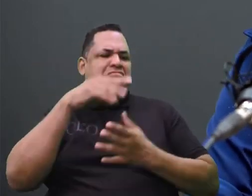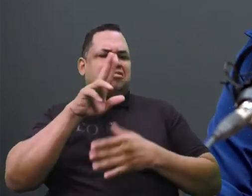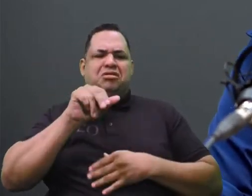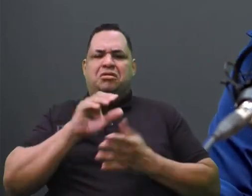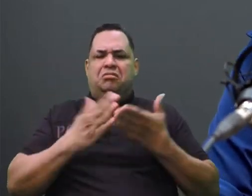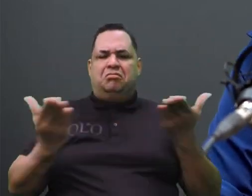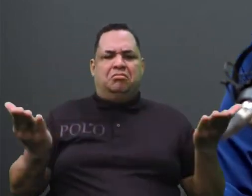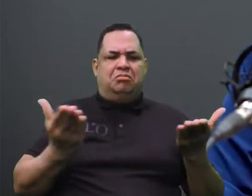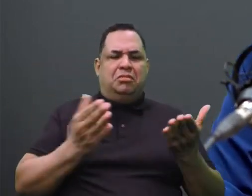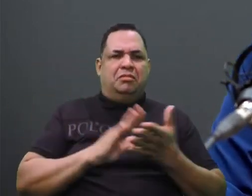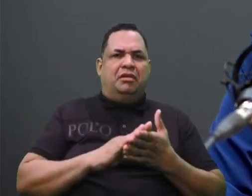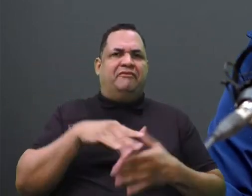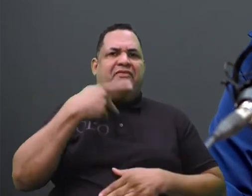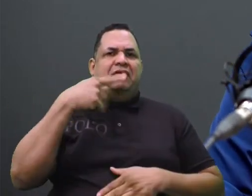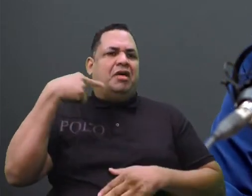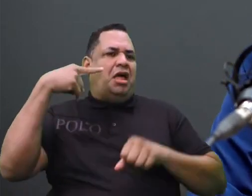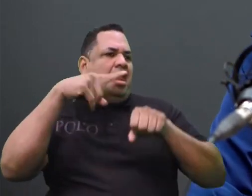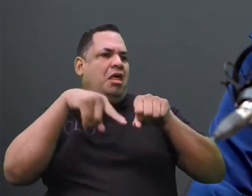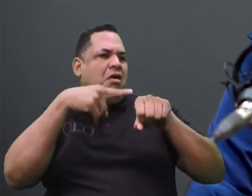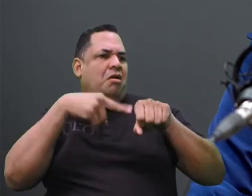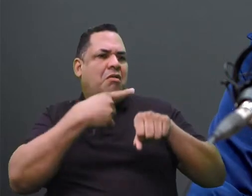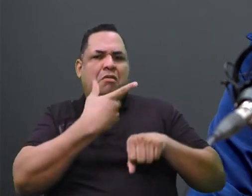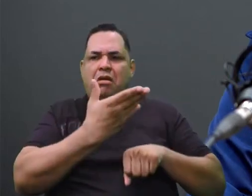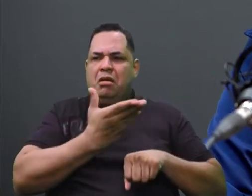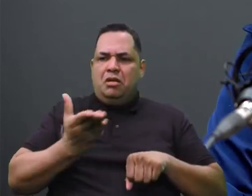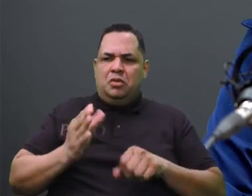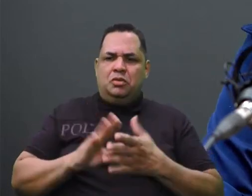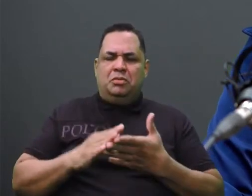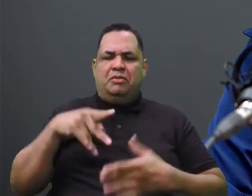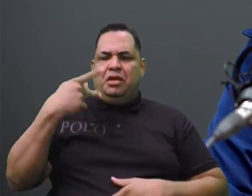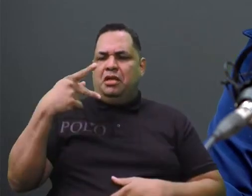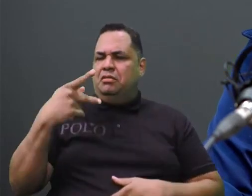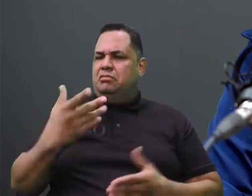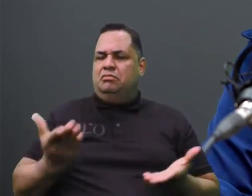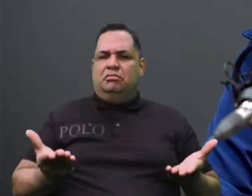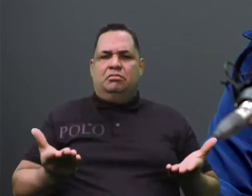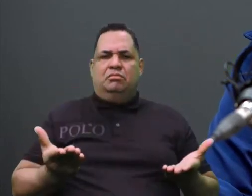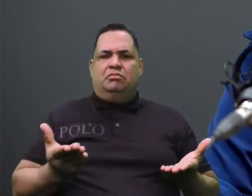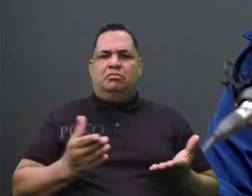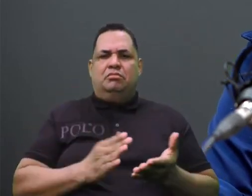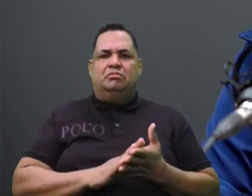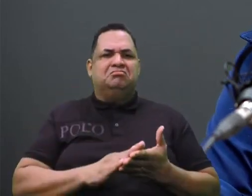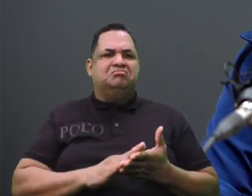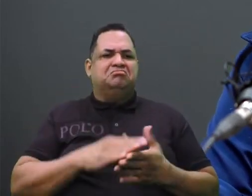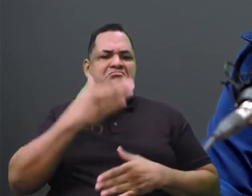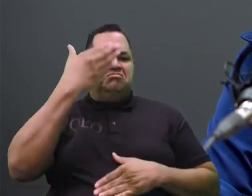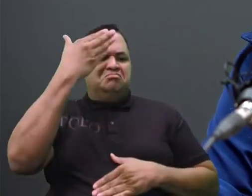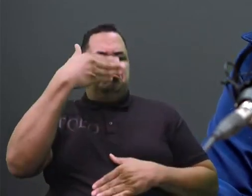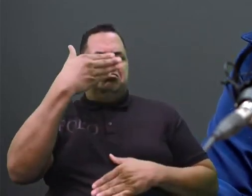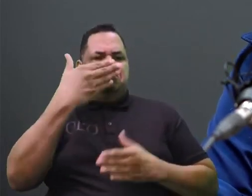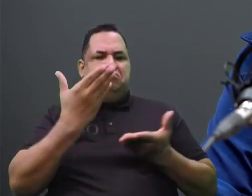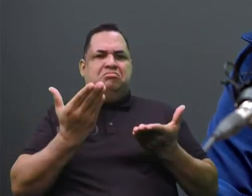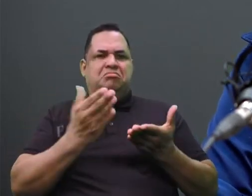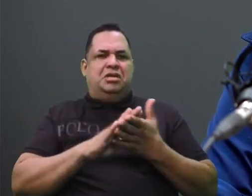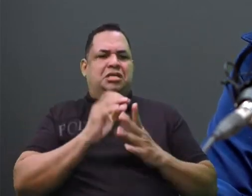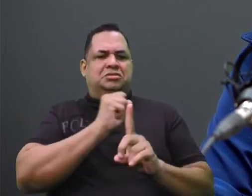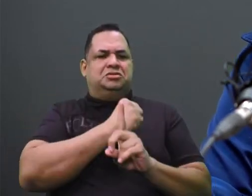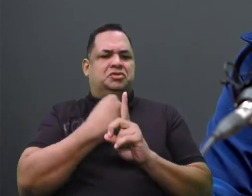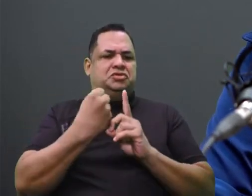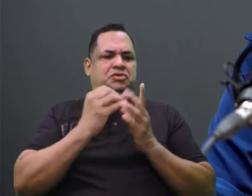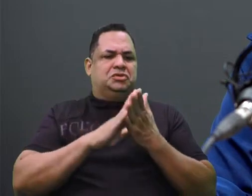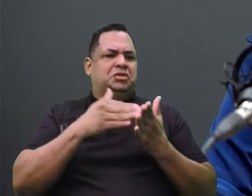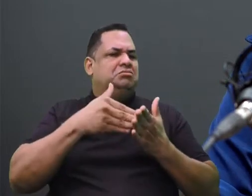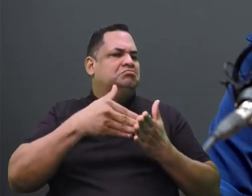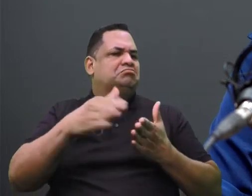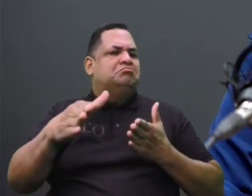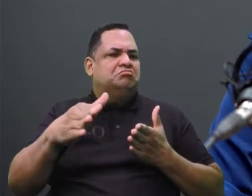eram tidos como doidos, como malucos, né? E não eram visíveis. Creio que as